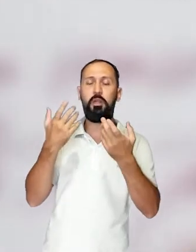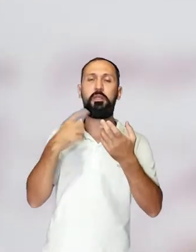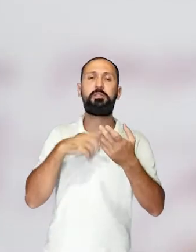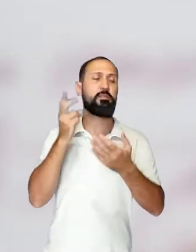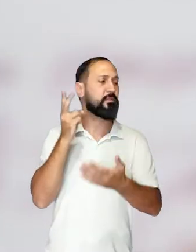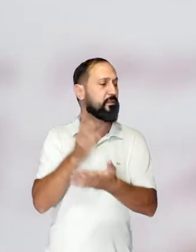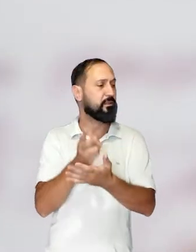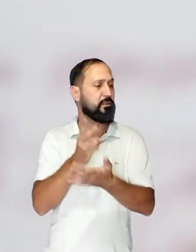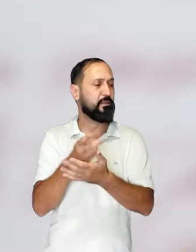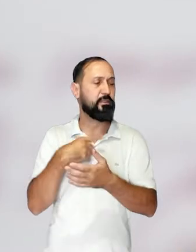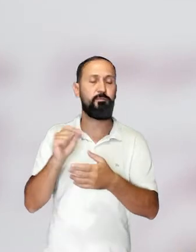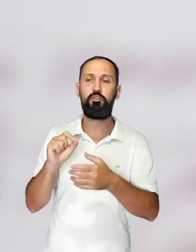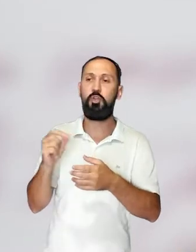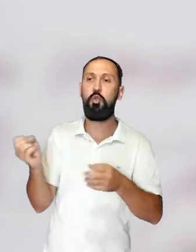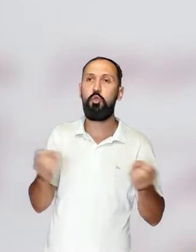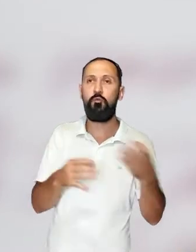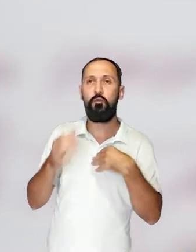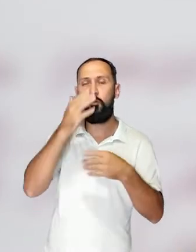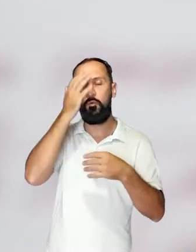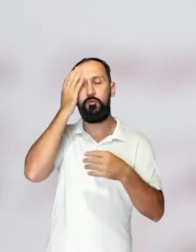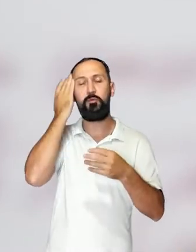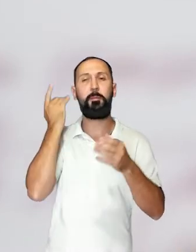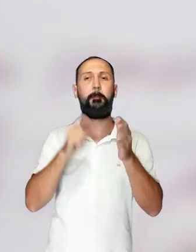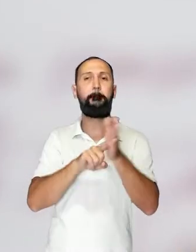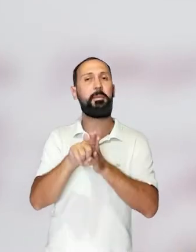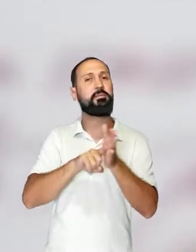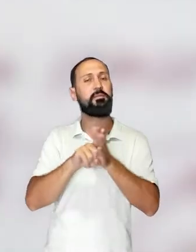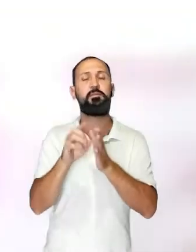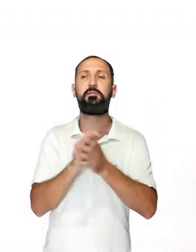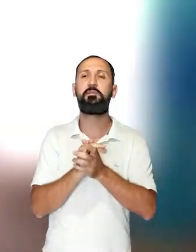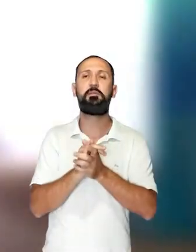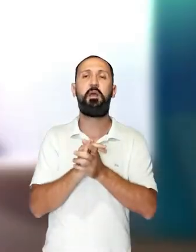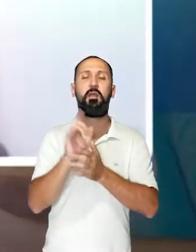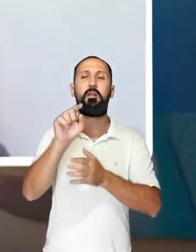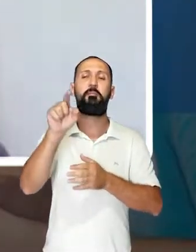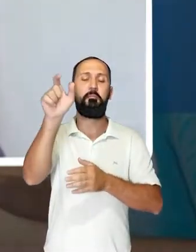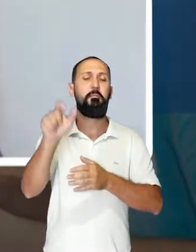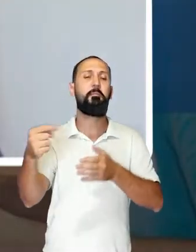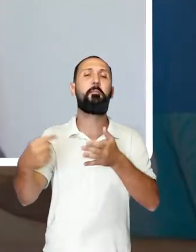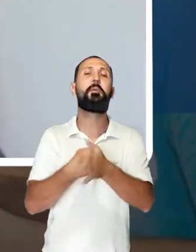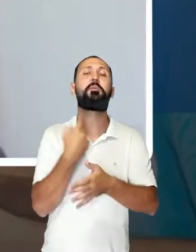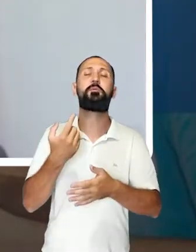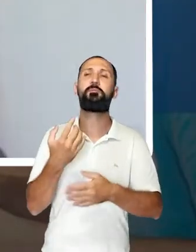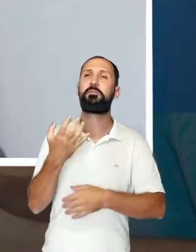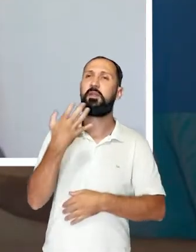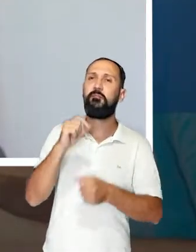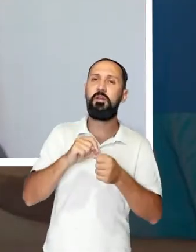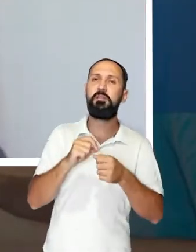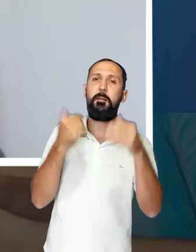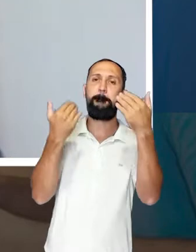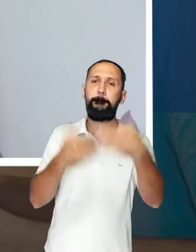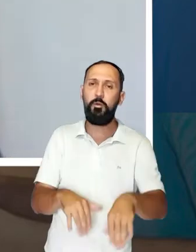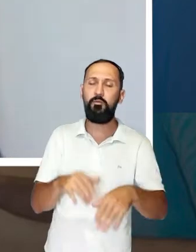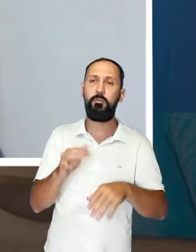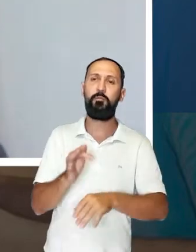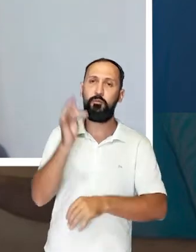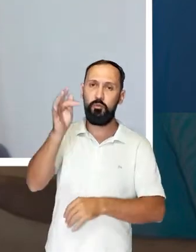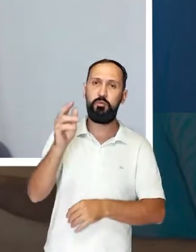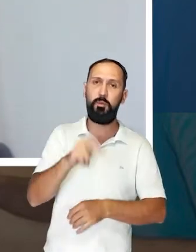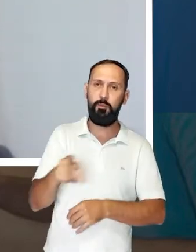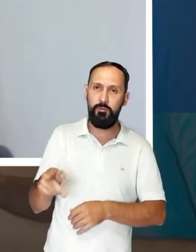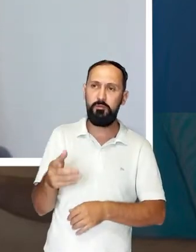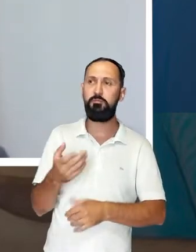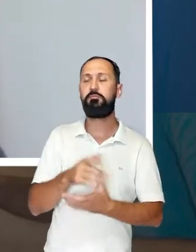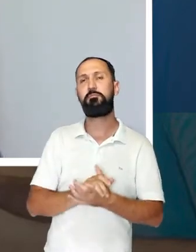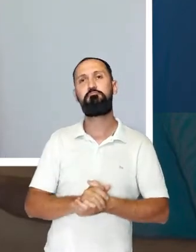muito interessado, estava sempre trazendo novidades, pesquisando e falando mais. Ele perguntou se eu queria fazer prova para ser